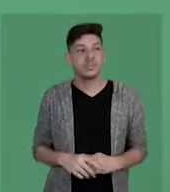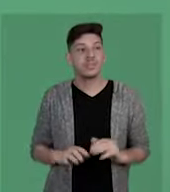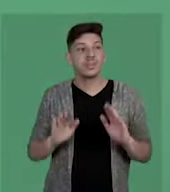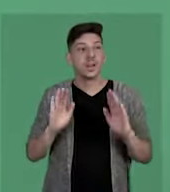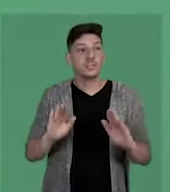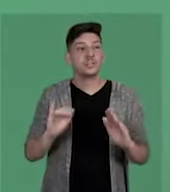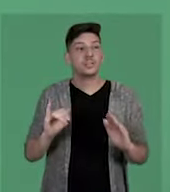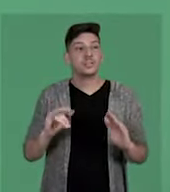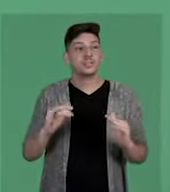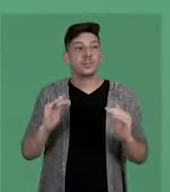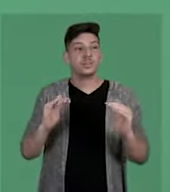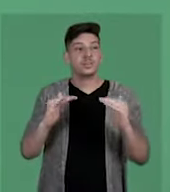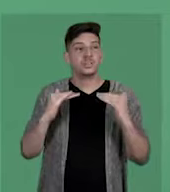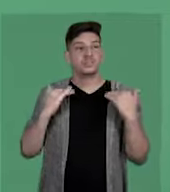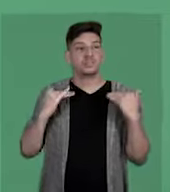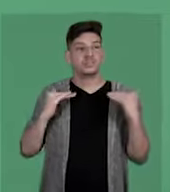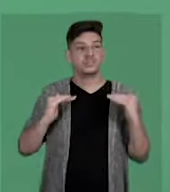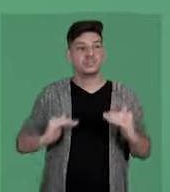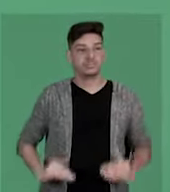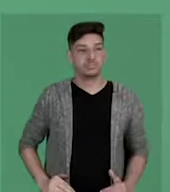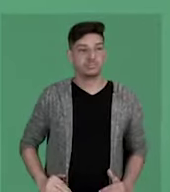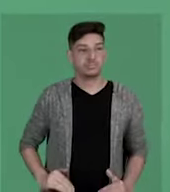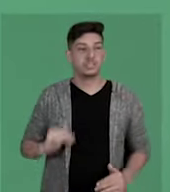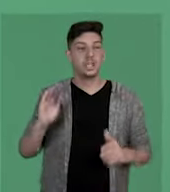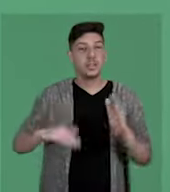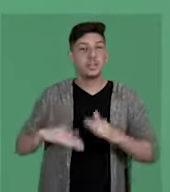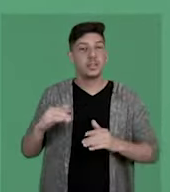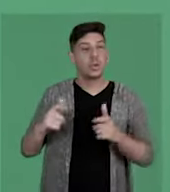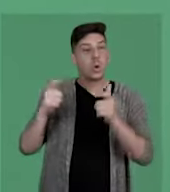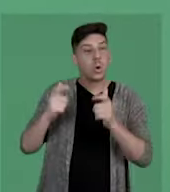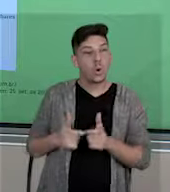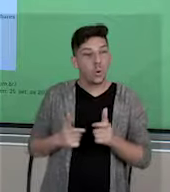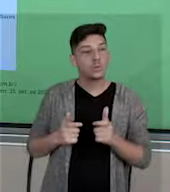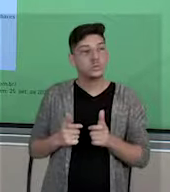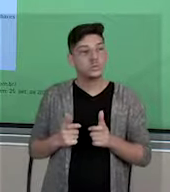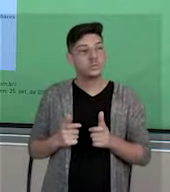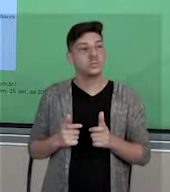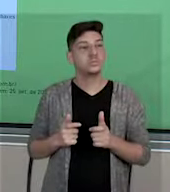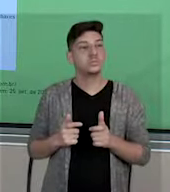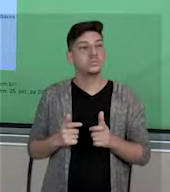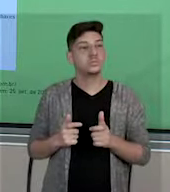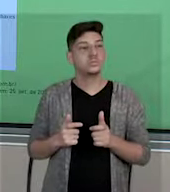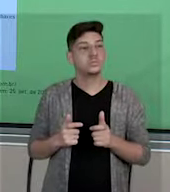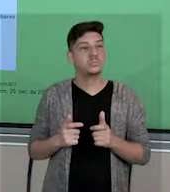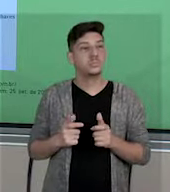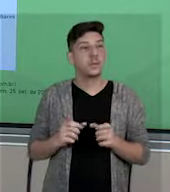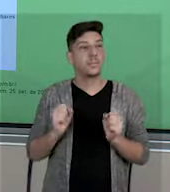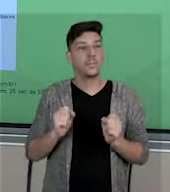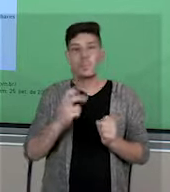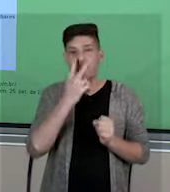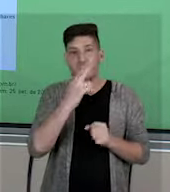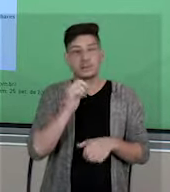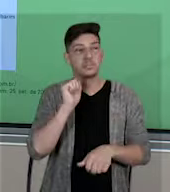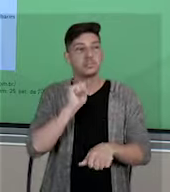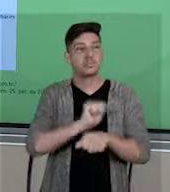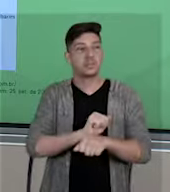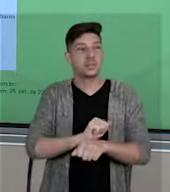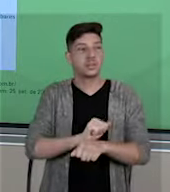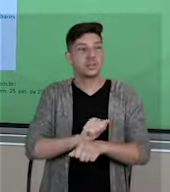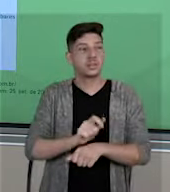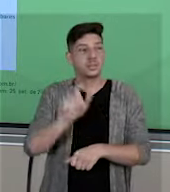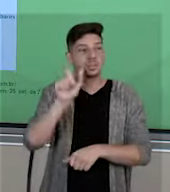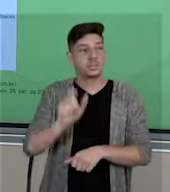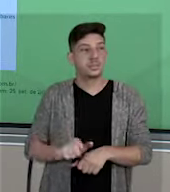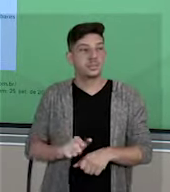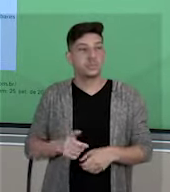região torácica, dependendo da altura que essas fraturas ocorrem, elas vão imobilizar a pessoa também a